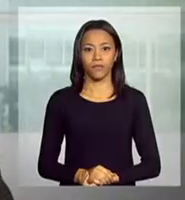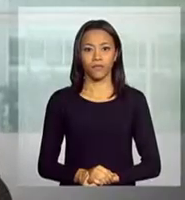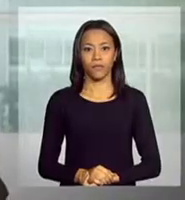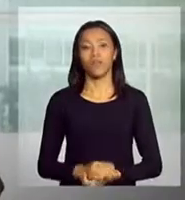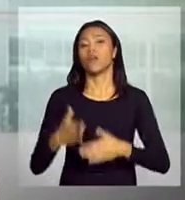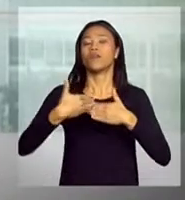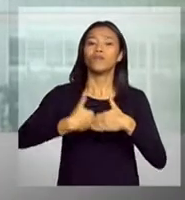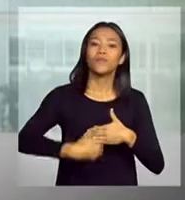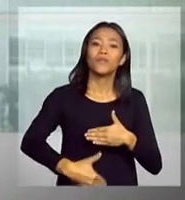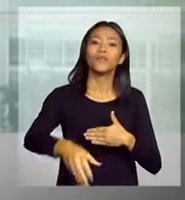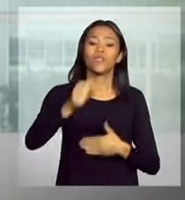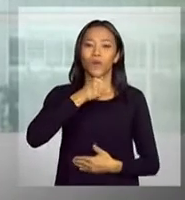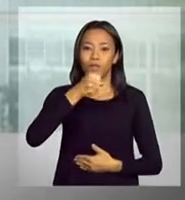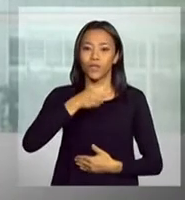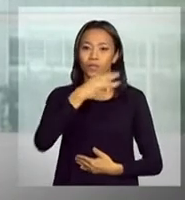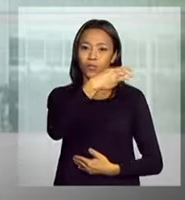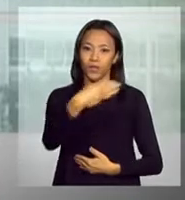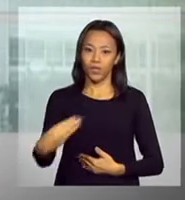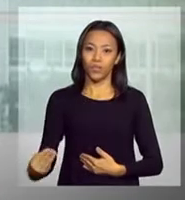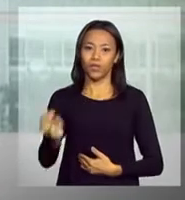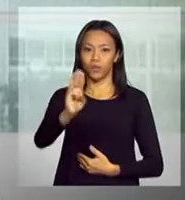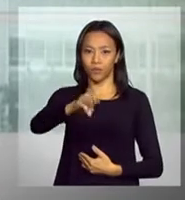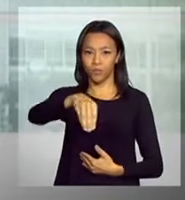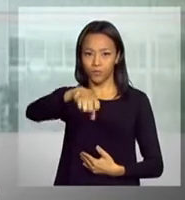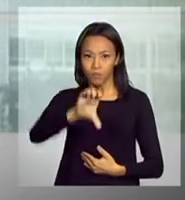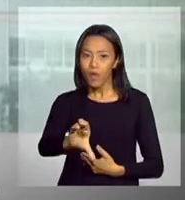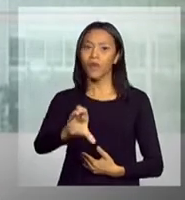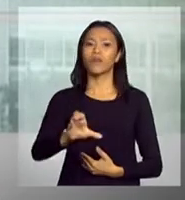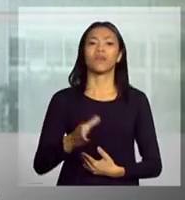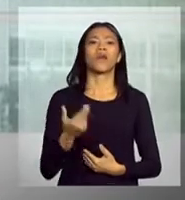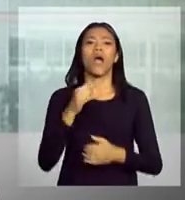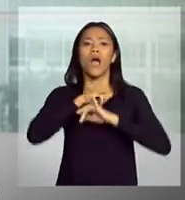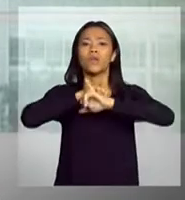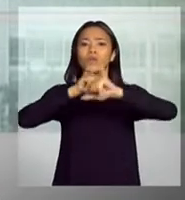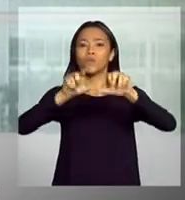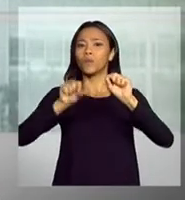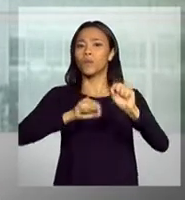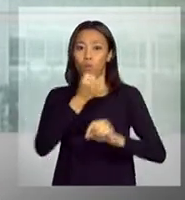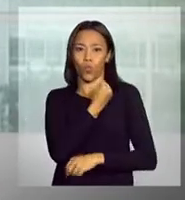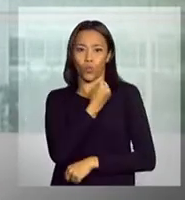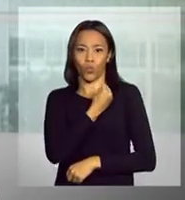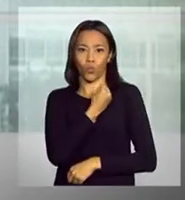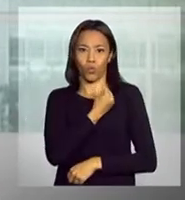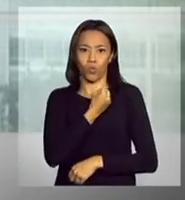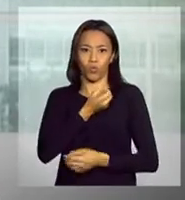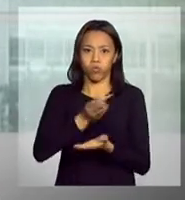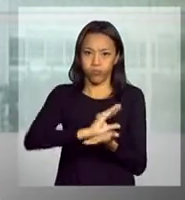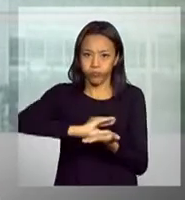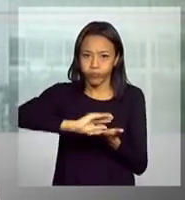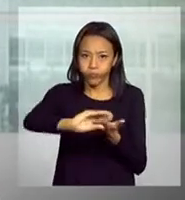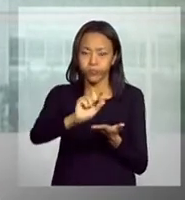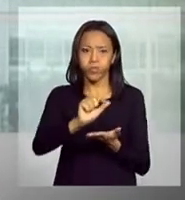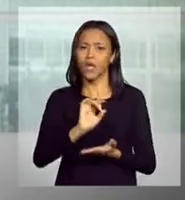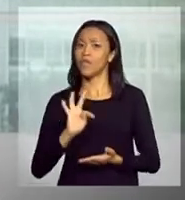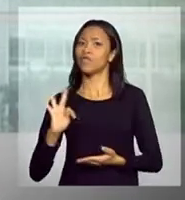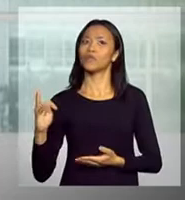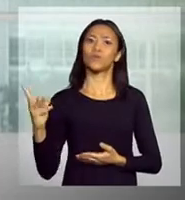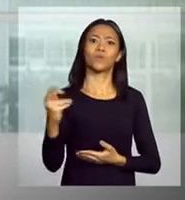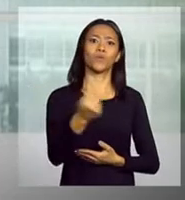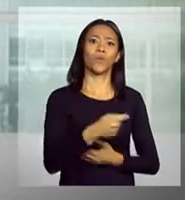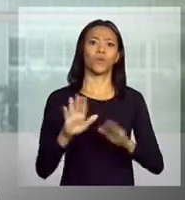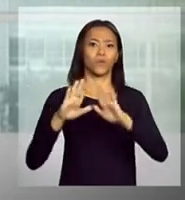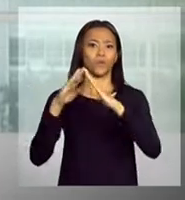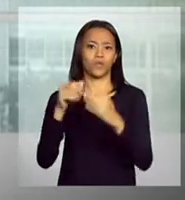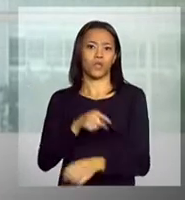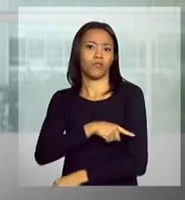a franja coletiva o ministro da educação aloizio Mercadante anunciou o aumento de investimento em todos os níveis